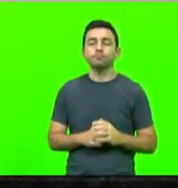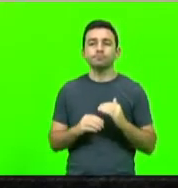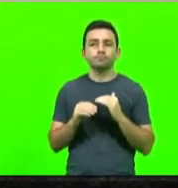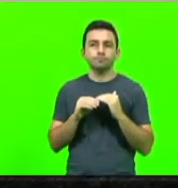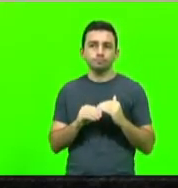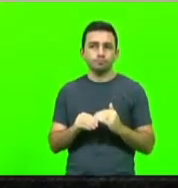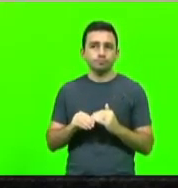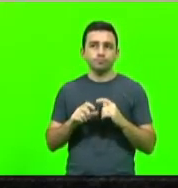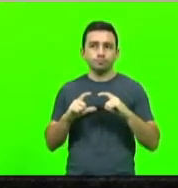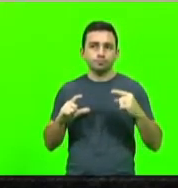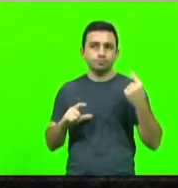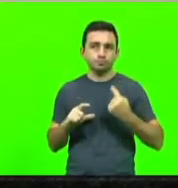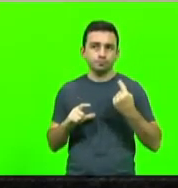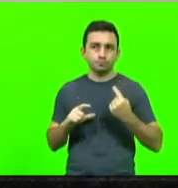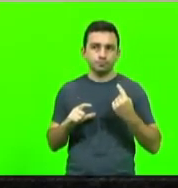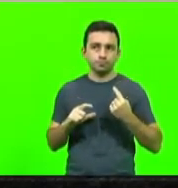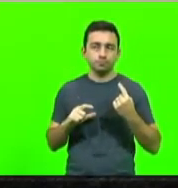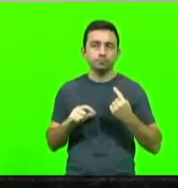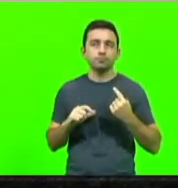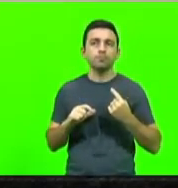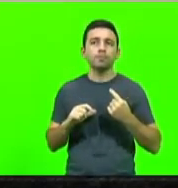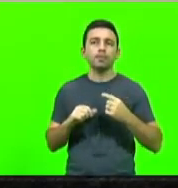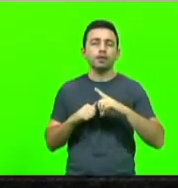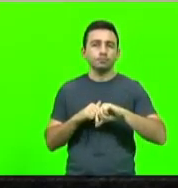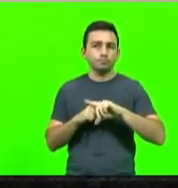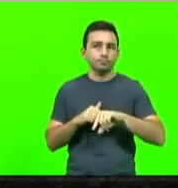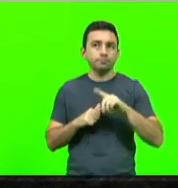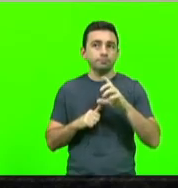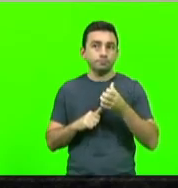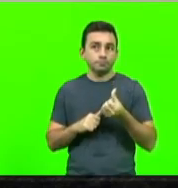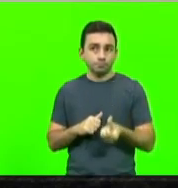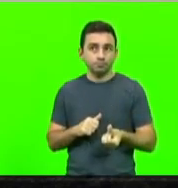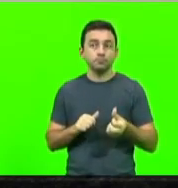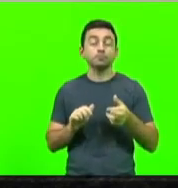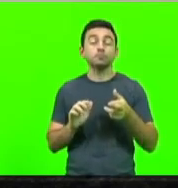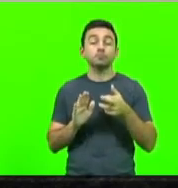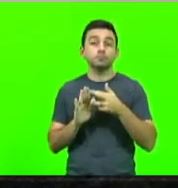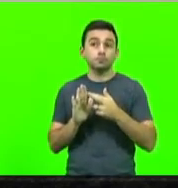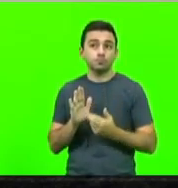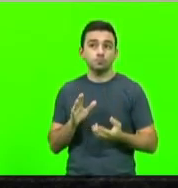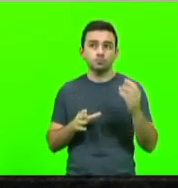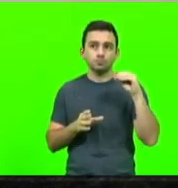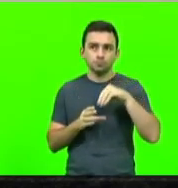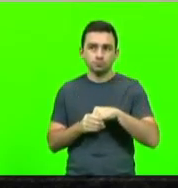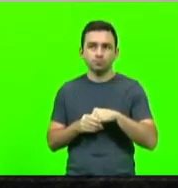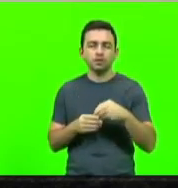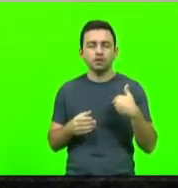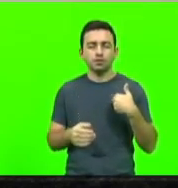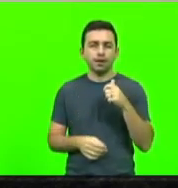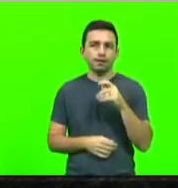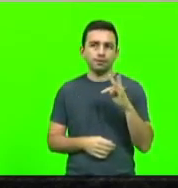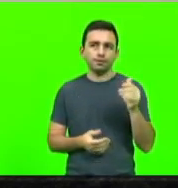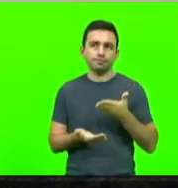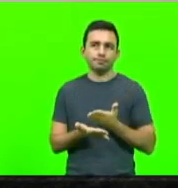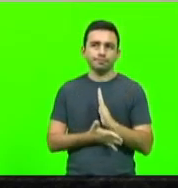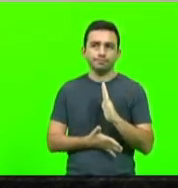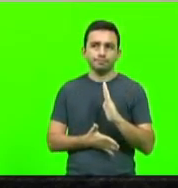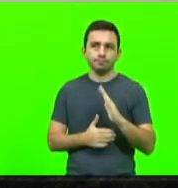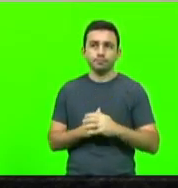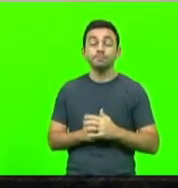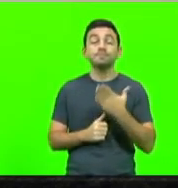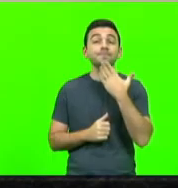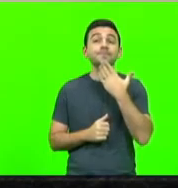com o parágrafo 1º do artigo 106 do Regimento Interno, dou a ata por aprovada.